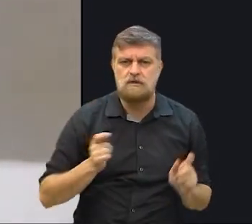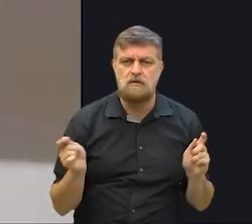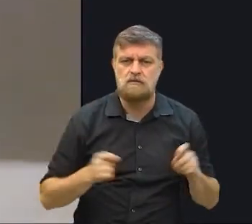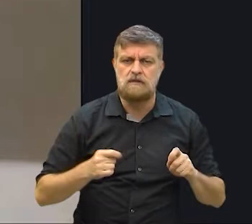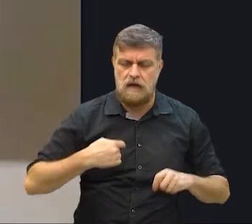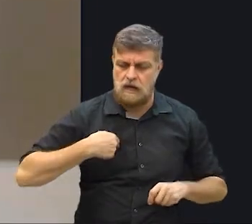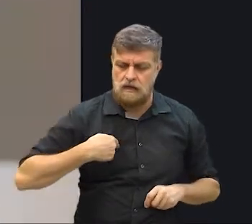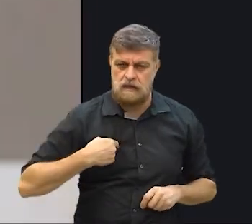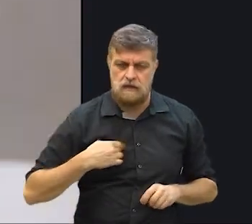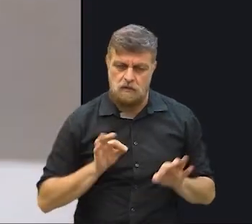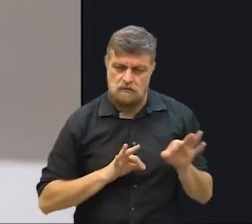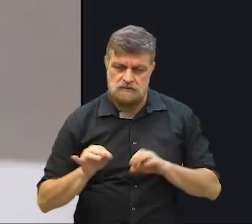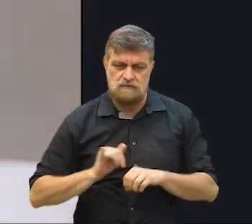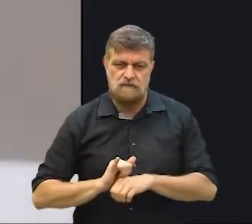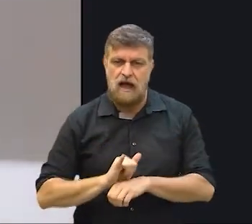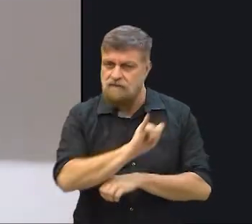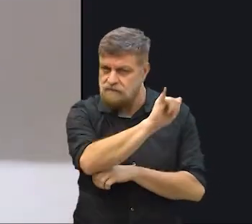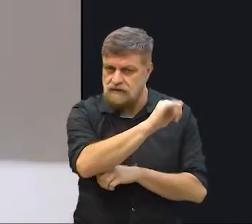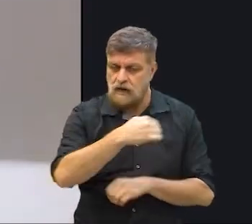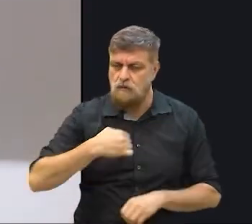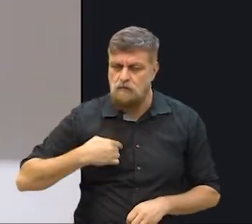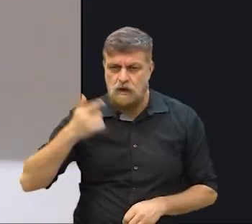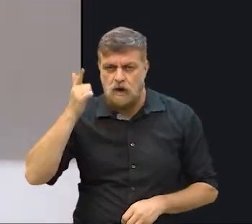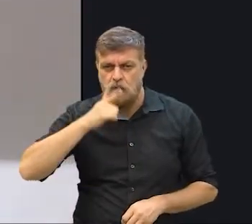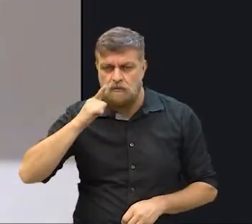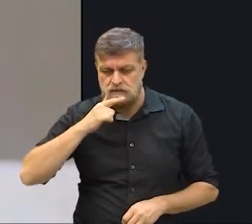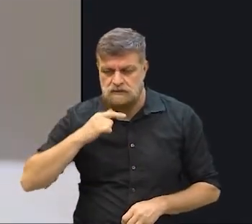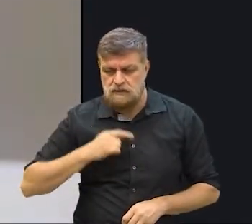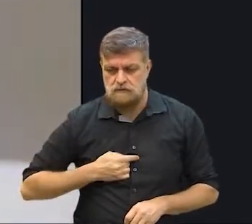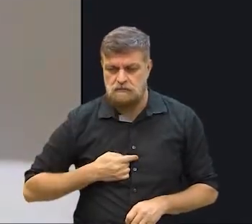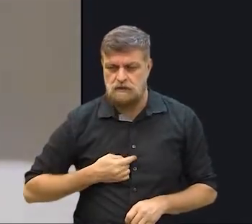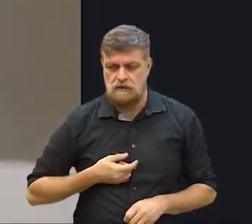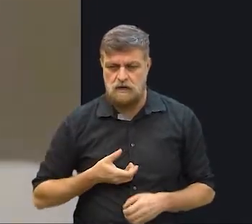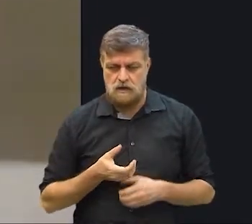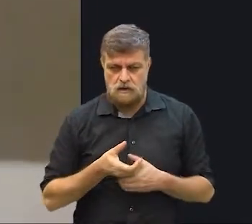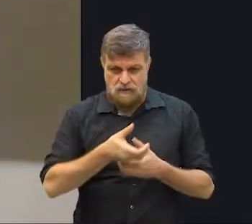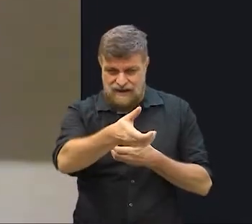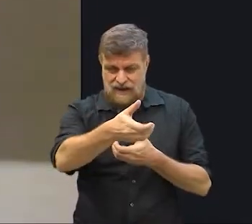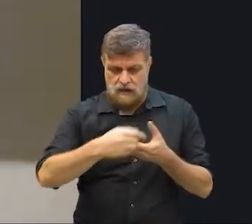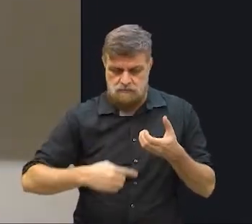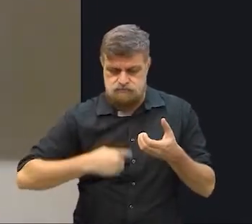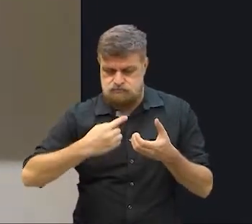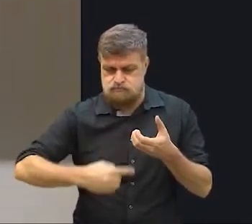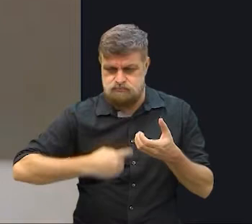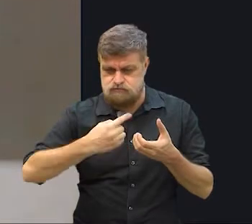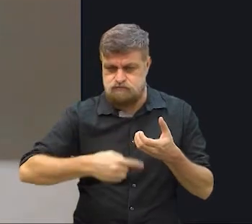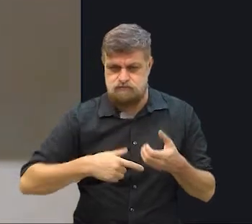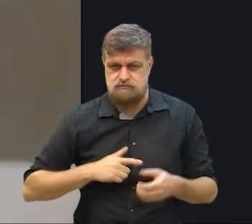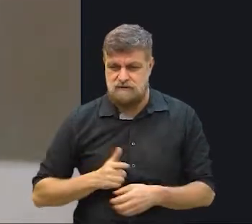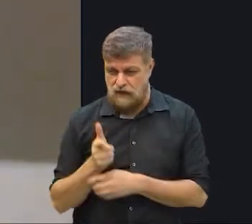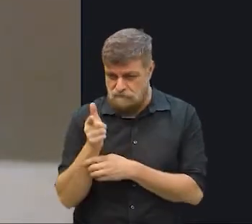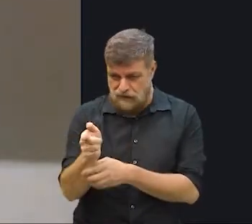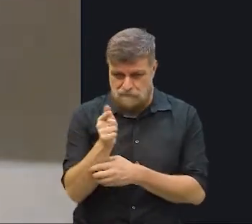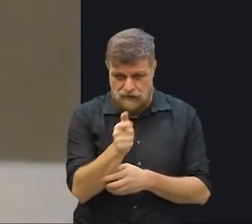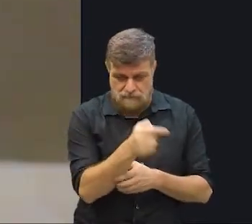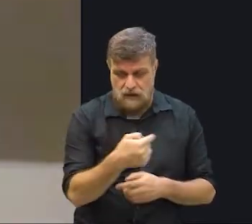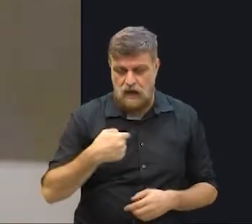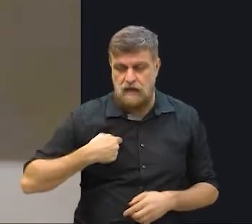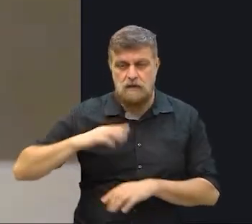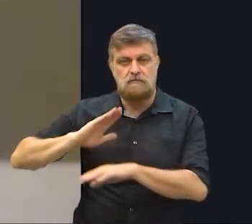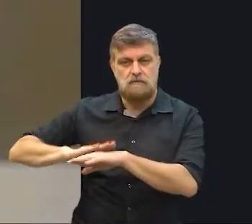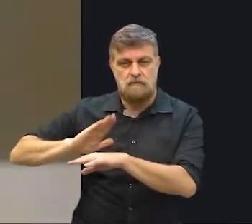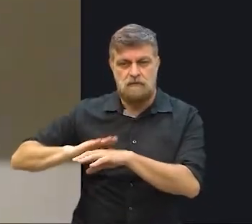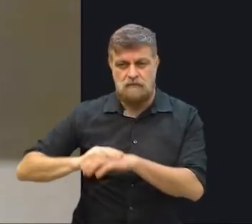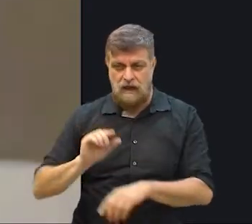falaram: não, eu consigo fazer avião, eu consigo fazer o tanque de guerra. Sabe aquela bala que você dava